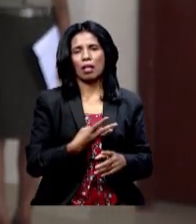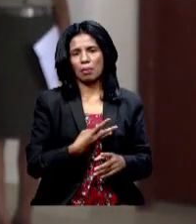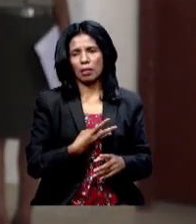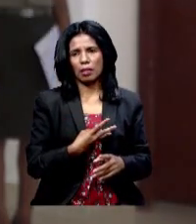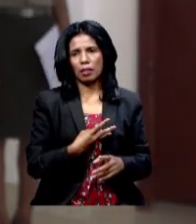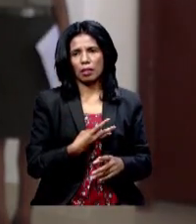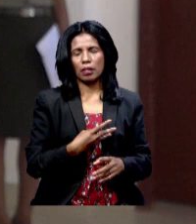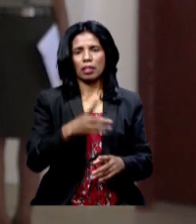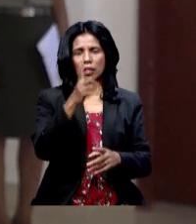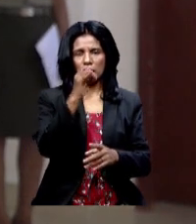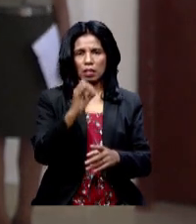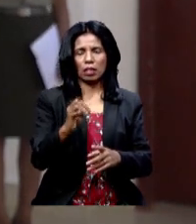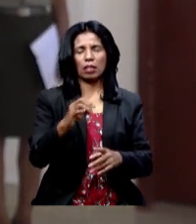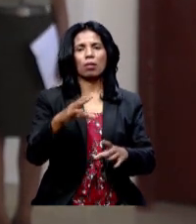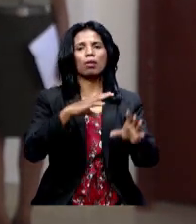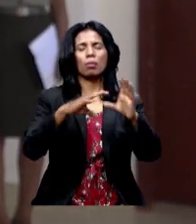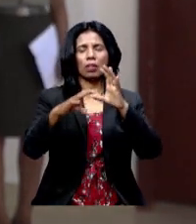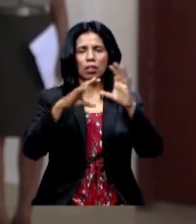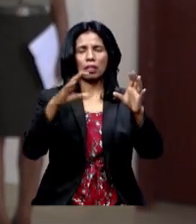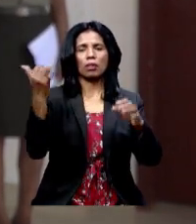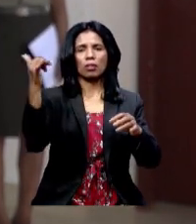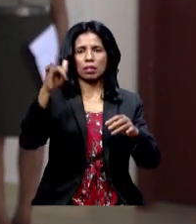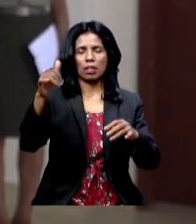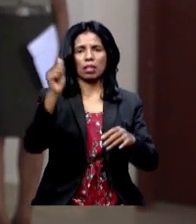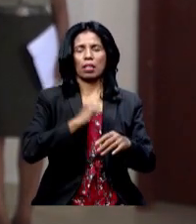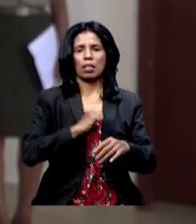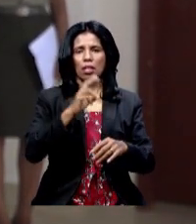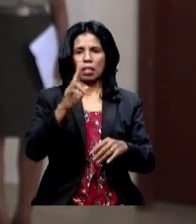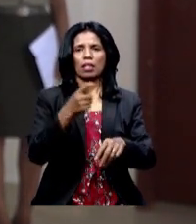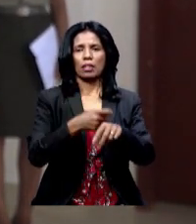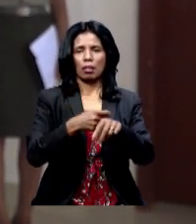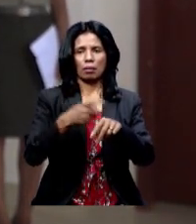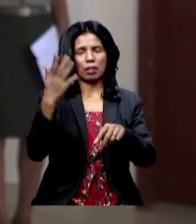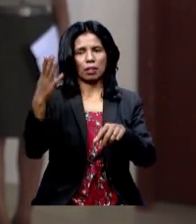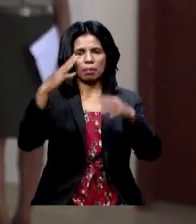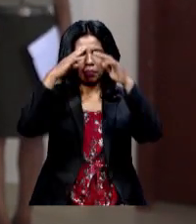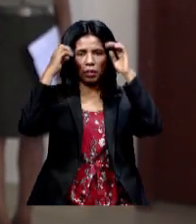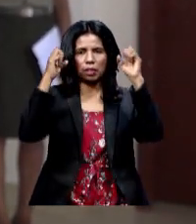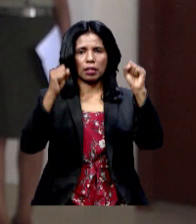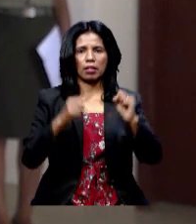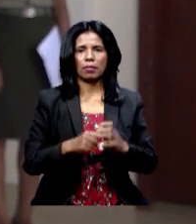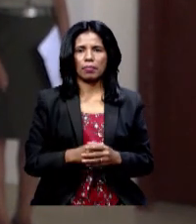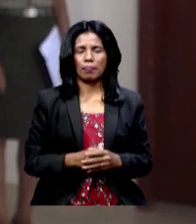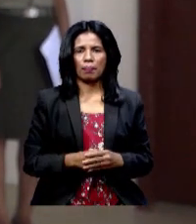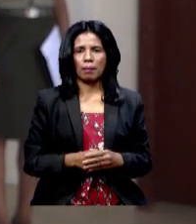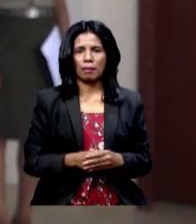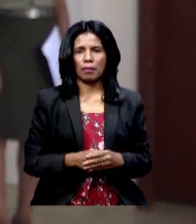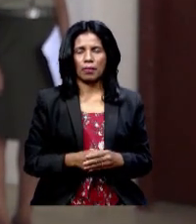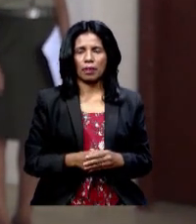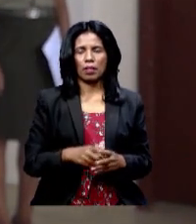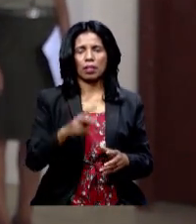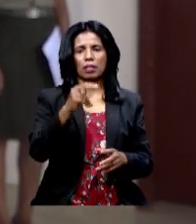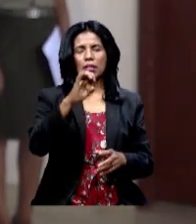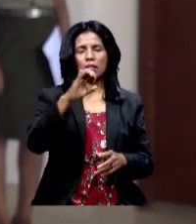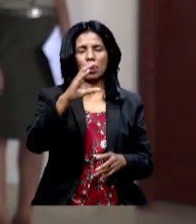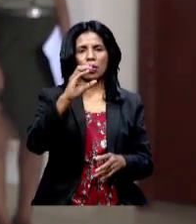hao e dili contacto hosire hai leo ne hai leo si de momento ne presidente Nicola Lobato con